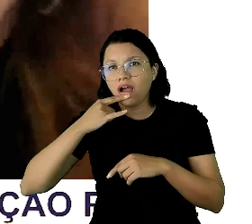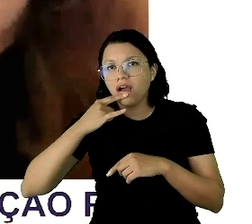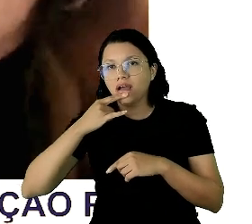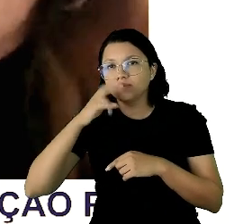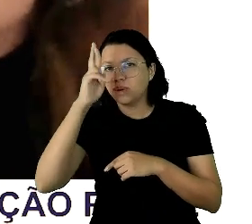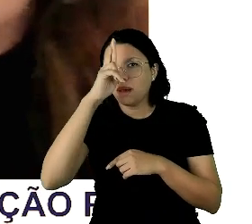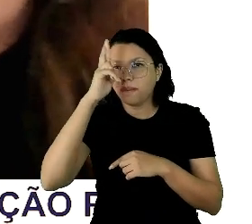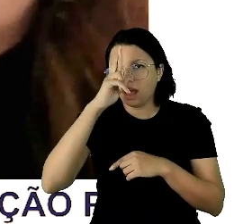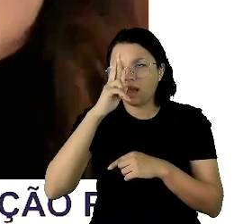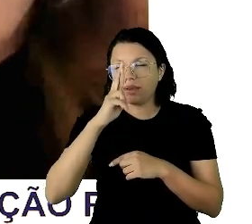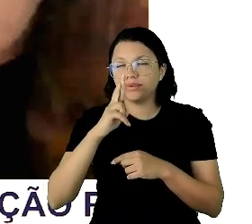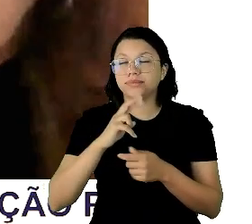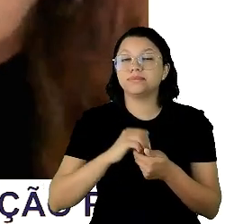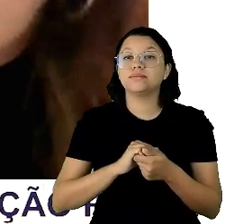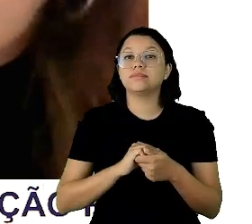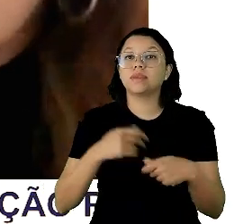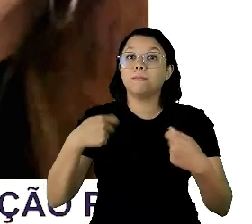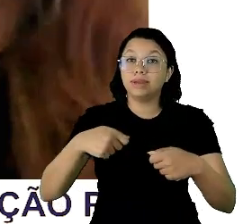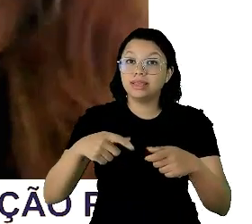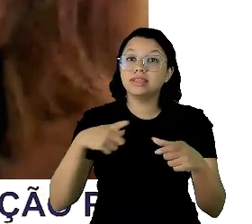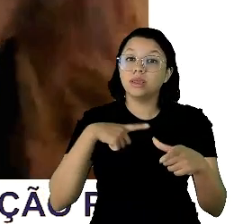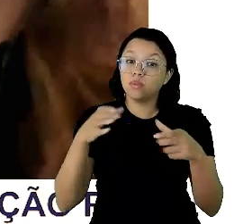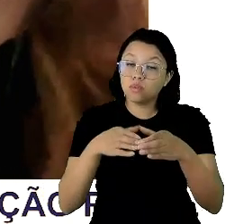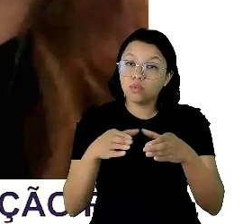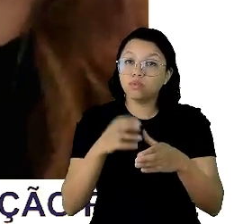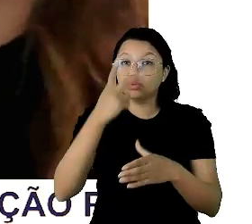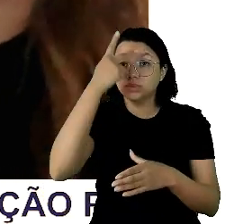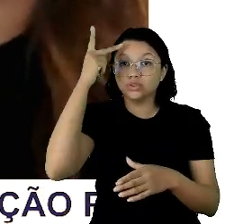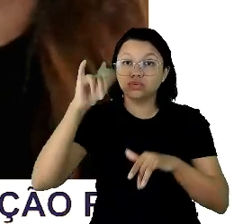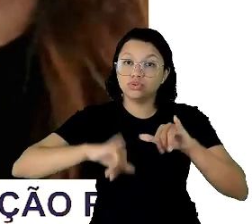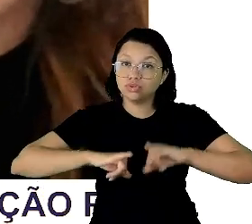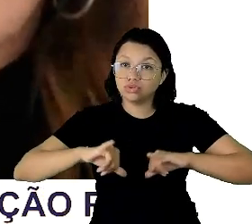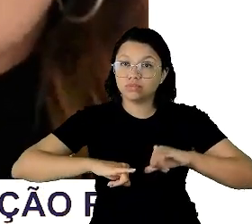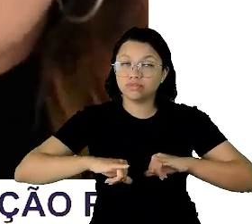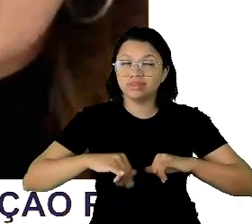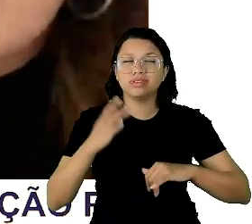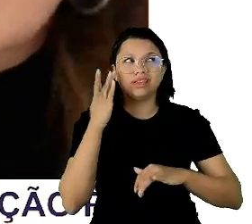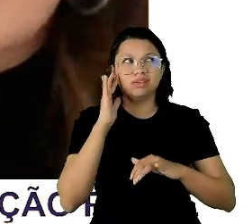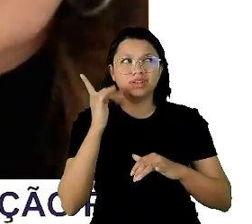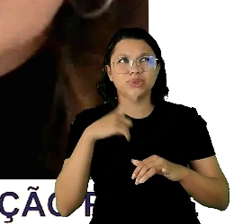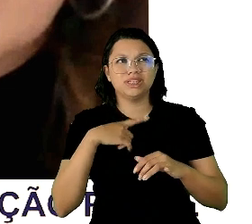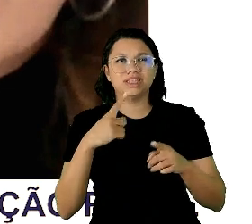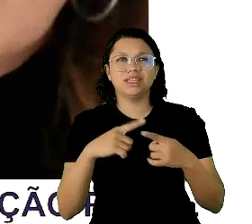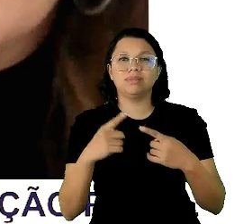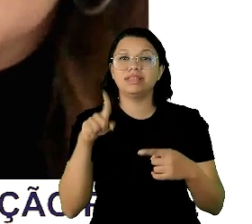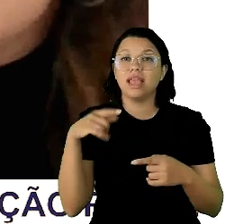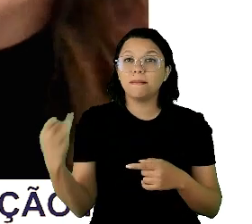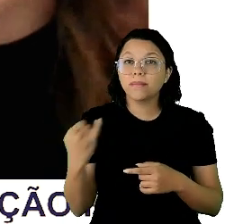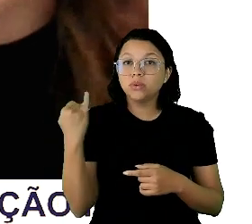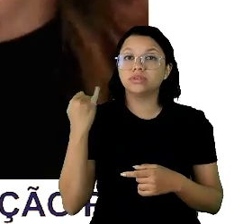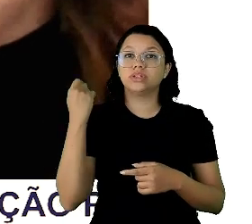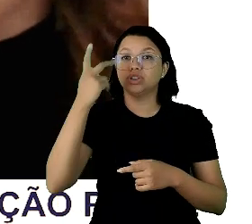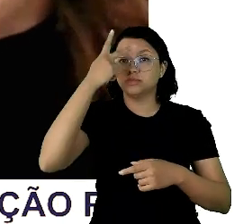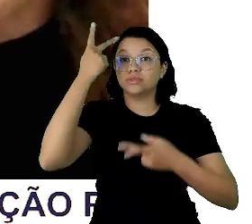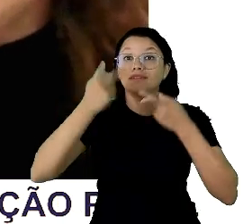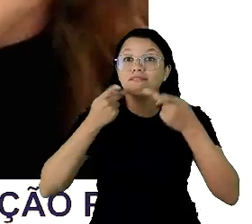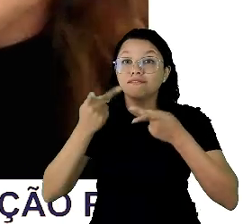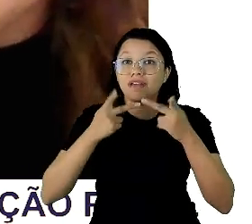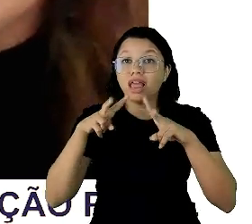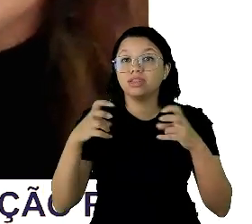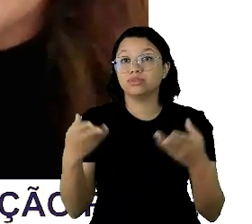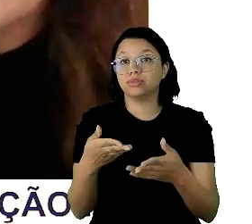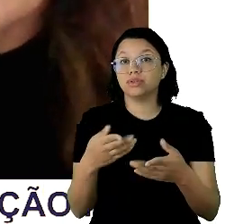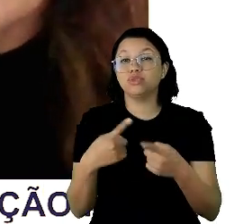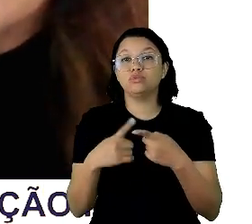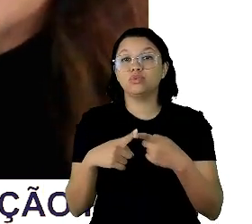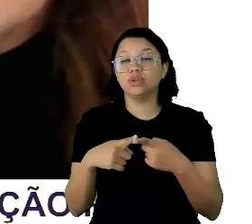das pessoas que sofreram. Deve ter, mas acho que é importante que as pessoas falem sobre isso. Porque na hora que ela ouve a fala